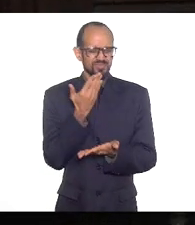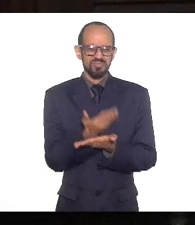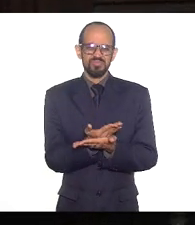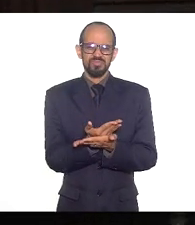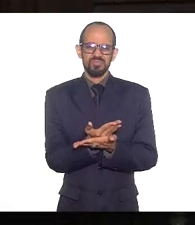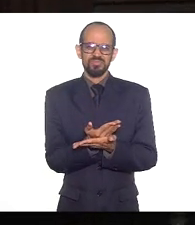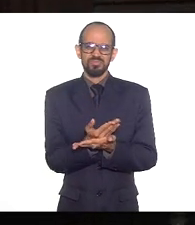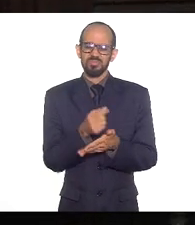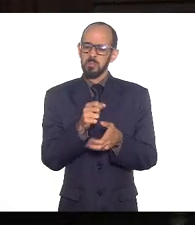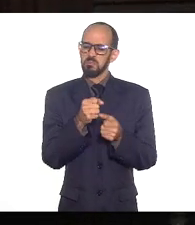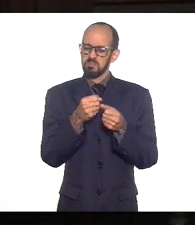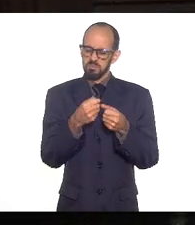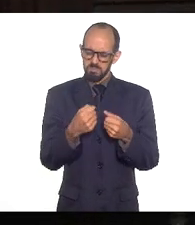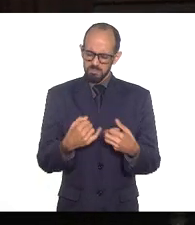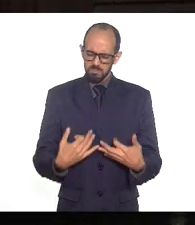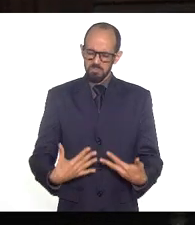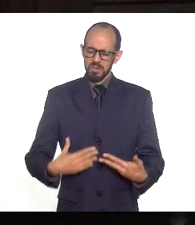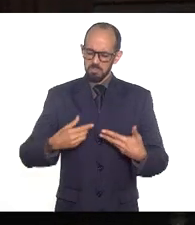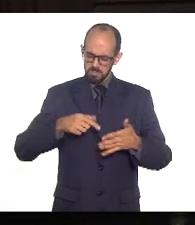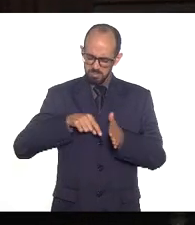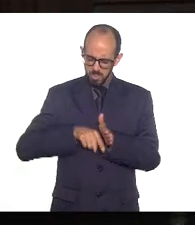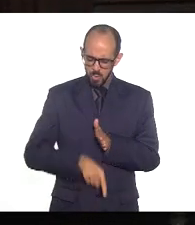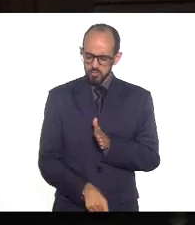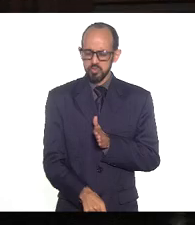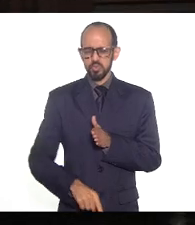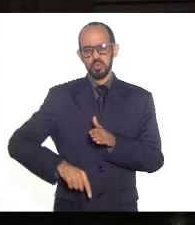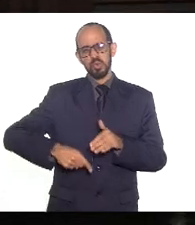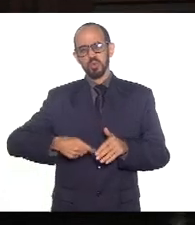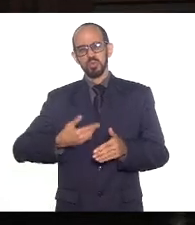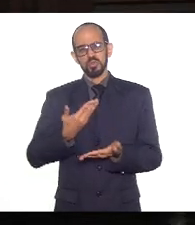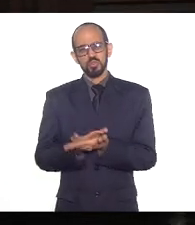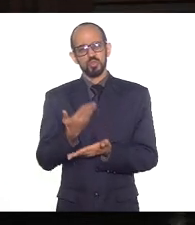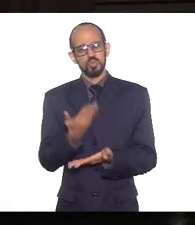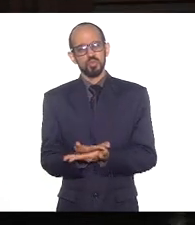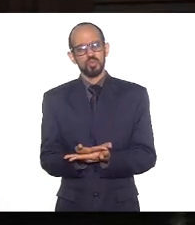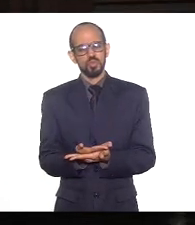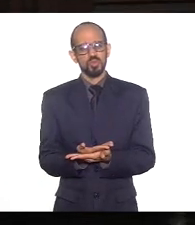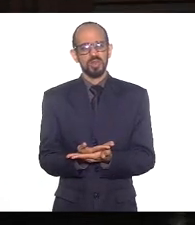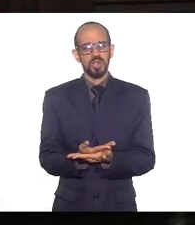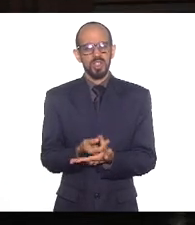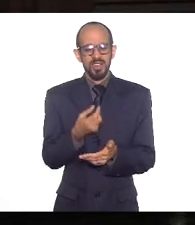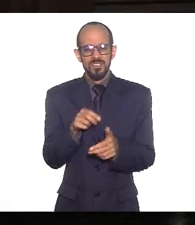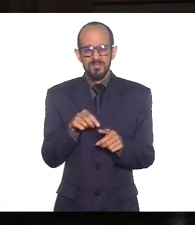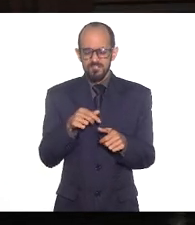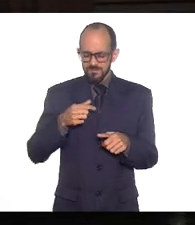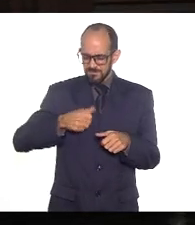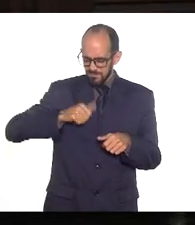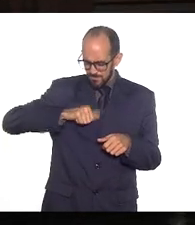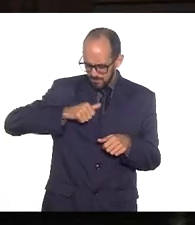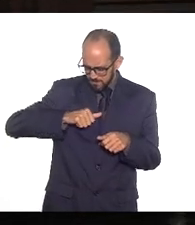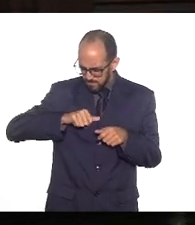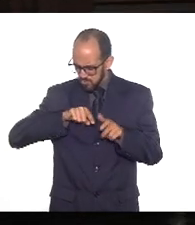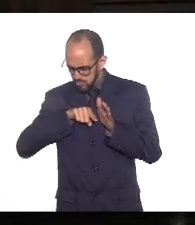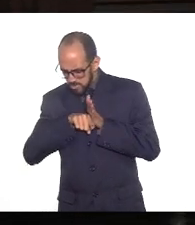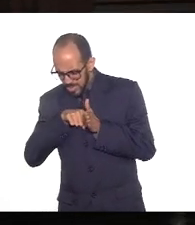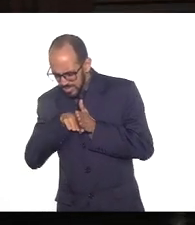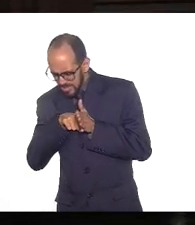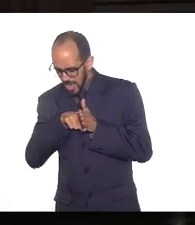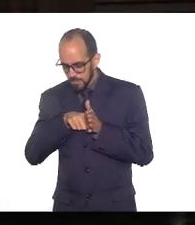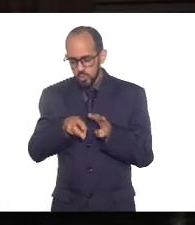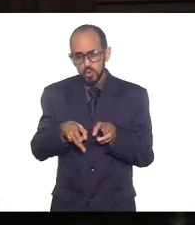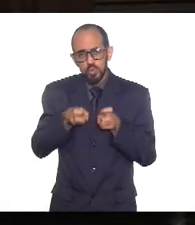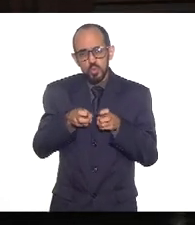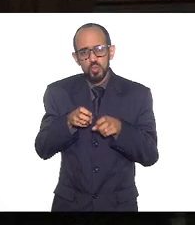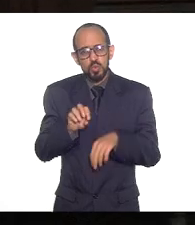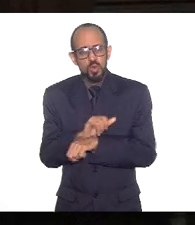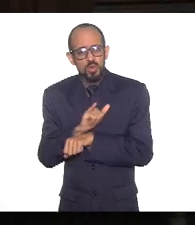super detalhista ele mergulha fundo nos assuntos ele verifica as alternativas todas E aí